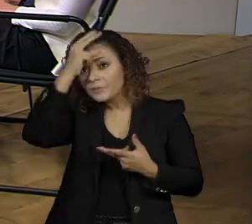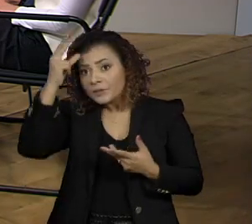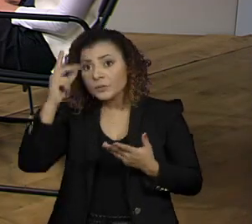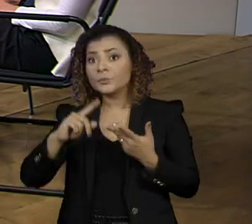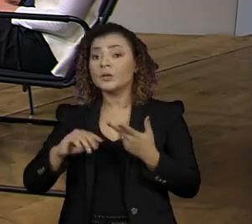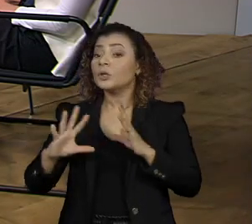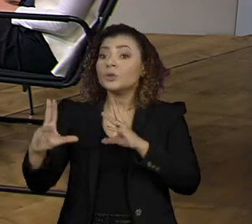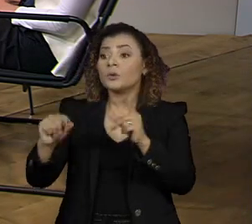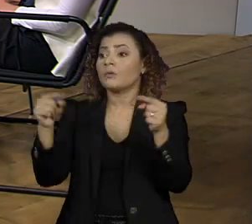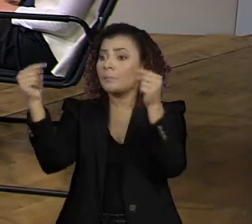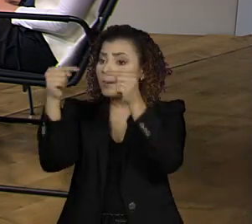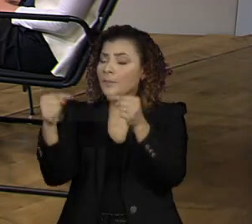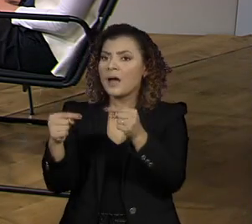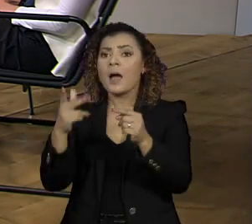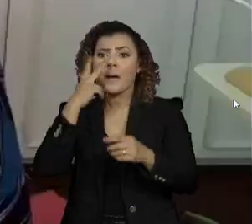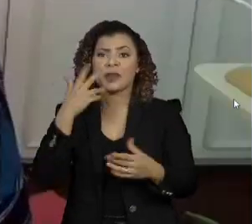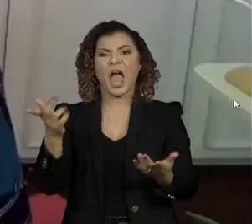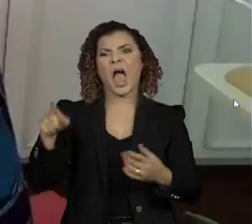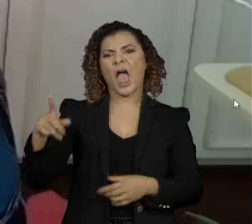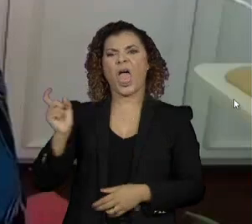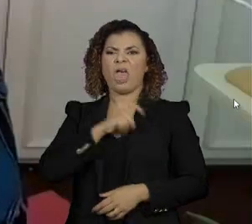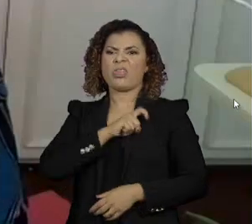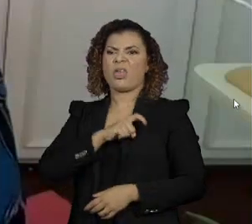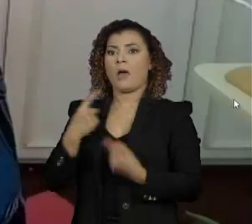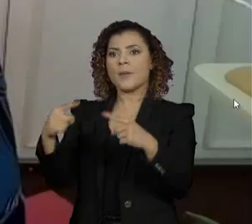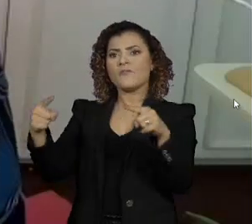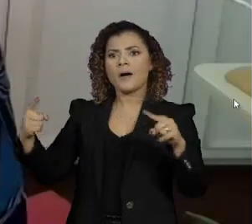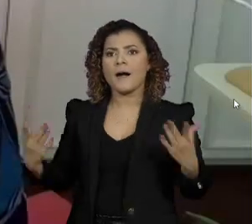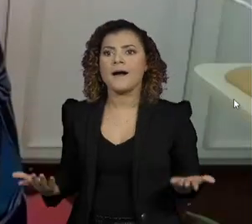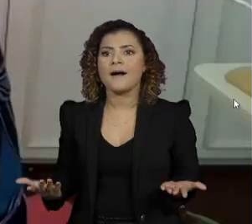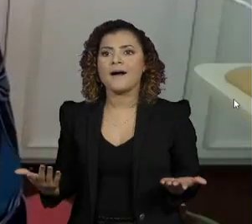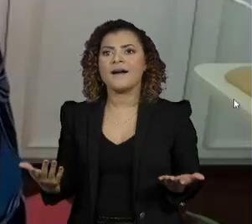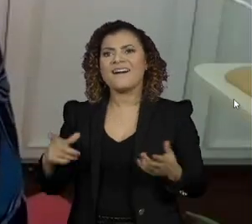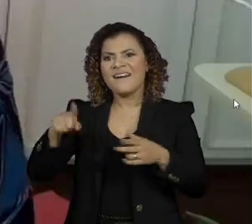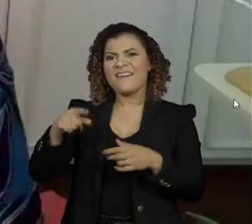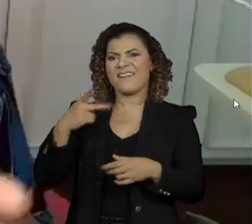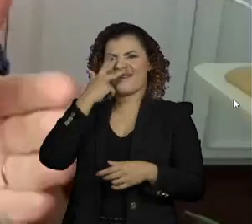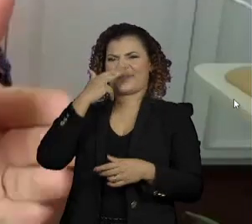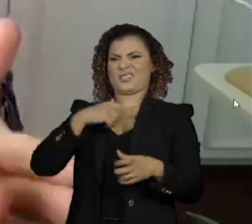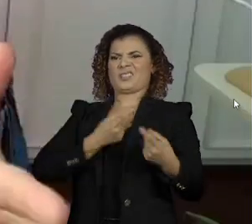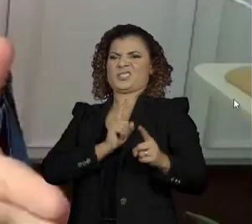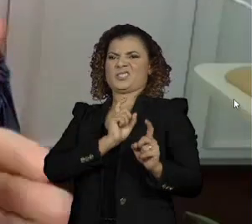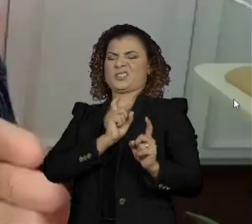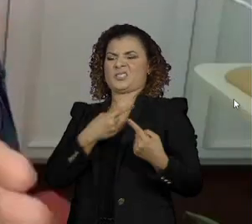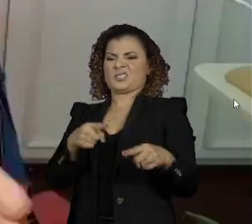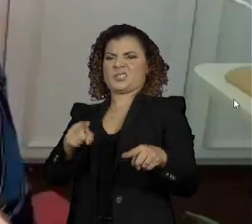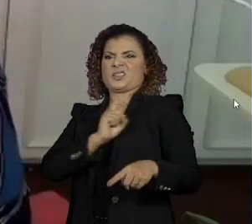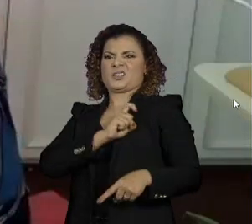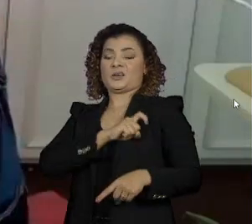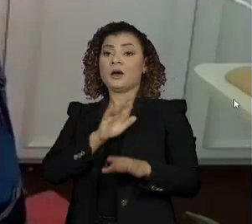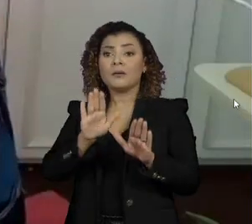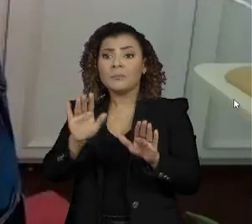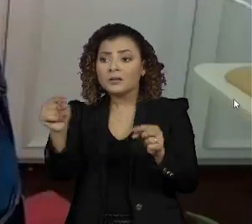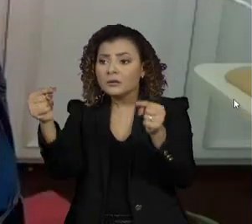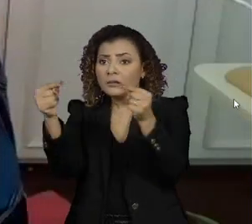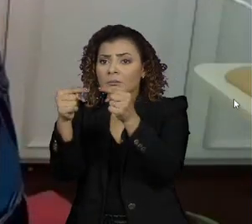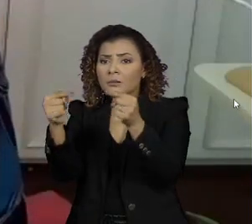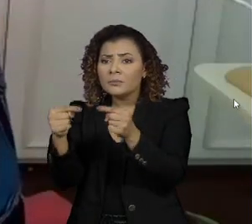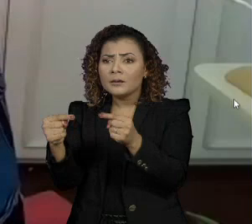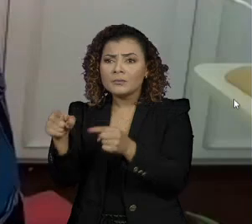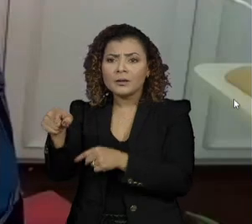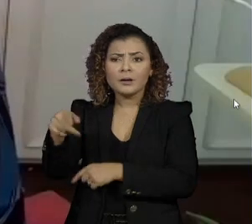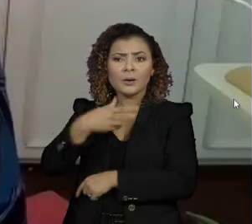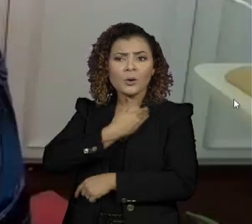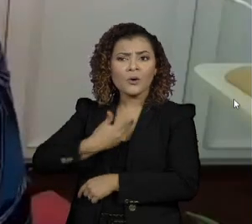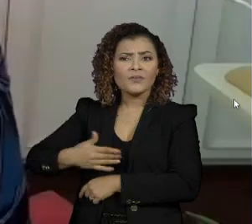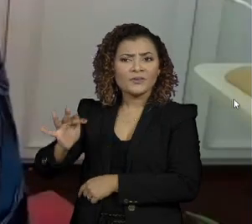As pessoas pensam que é provocação, pensam que é devaneio, mas há uma enorme coerência no discurso de